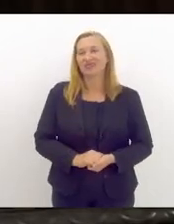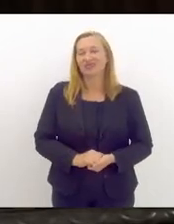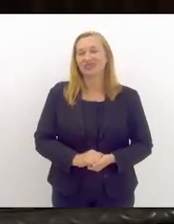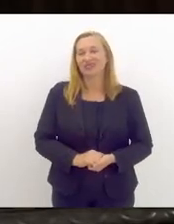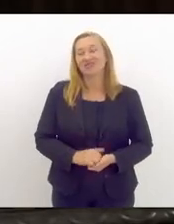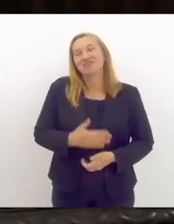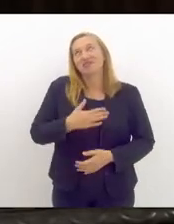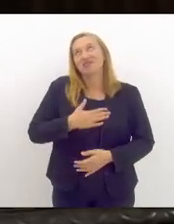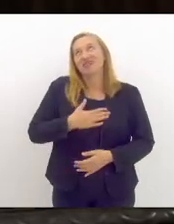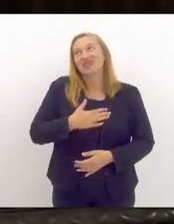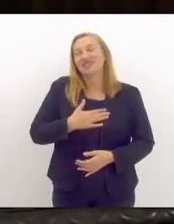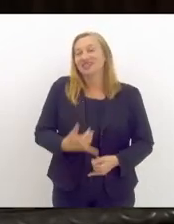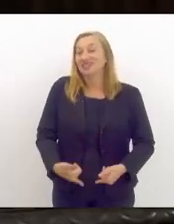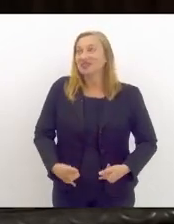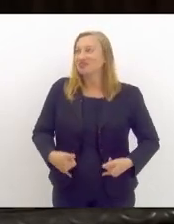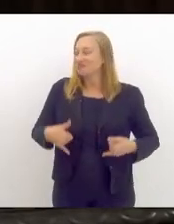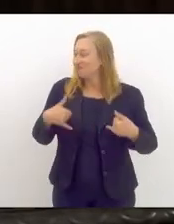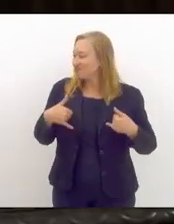para mim é uma honra,